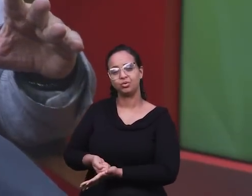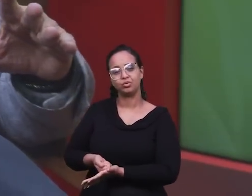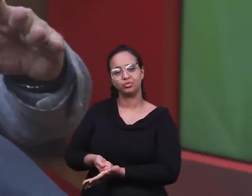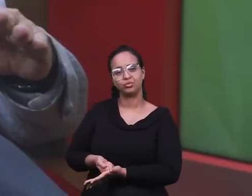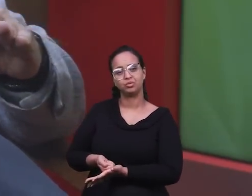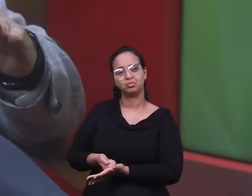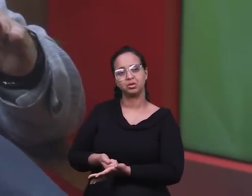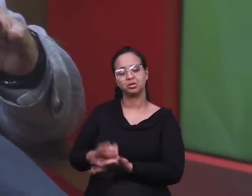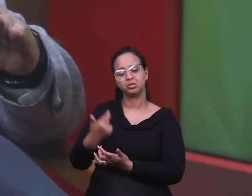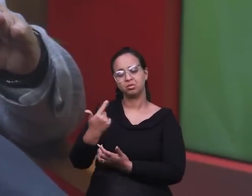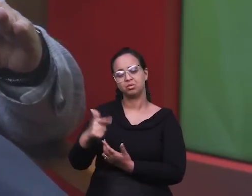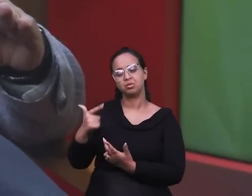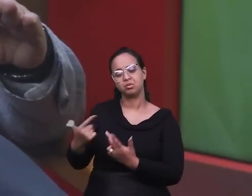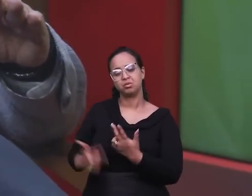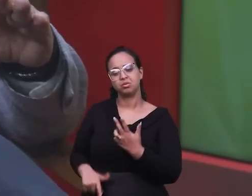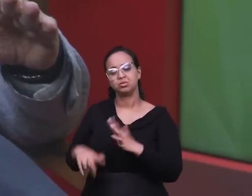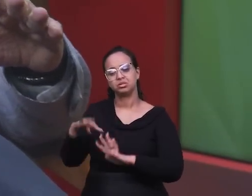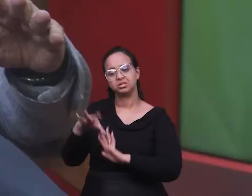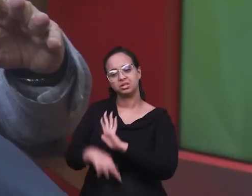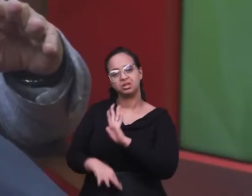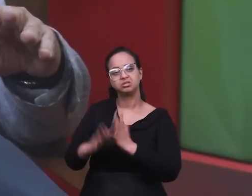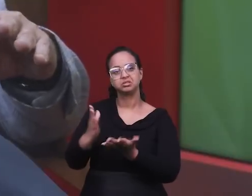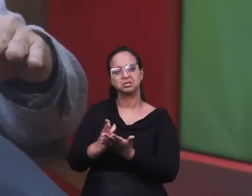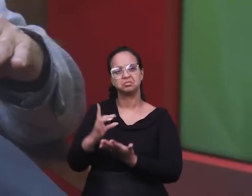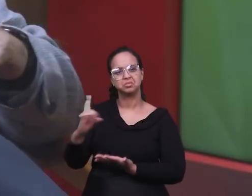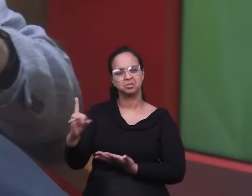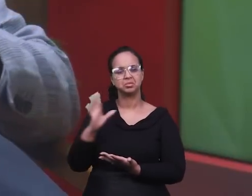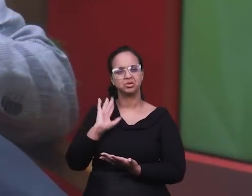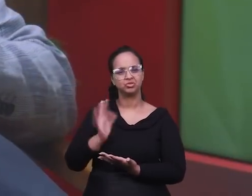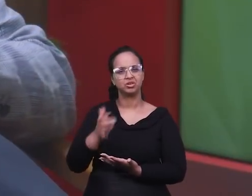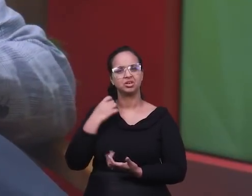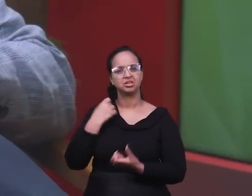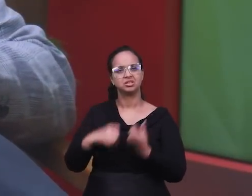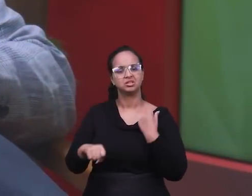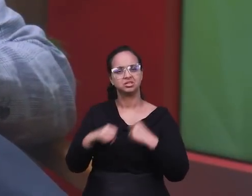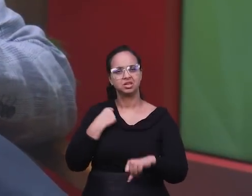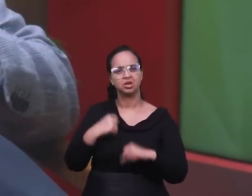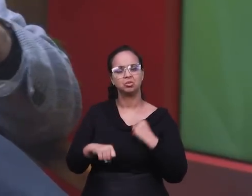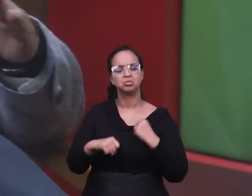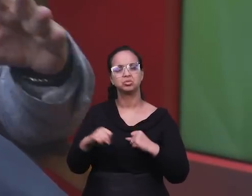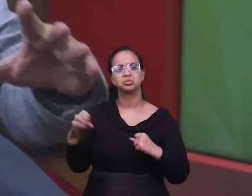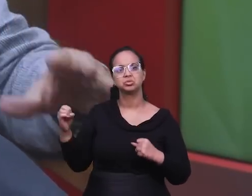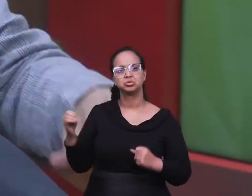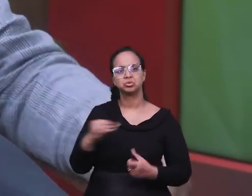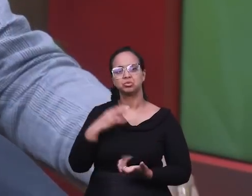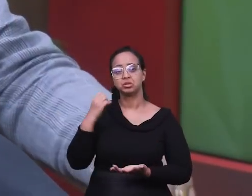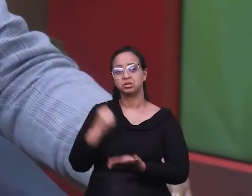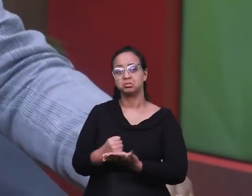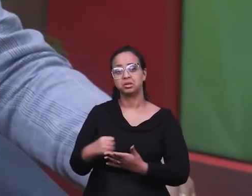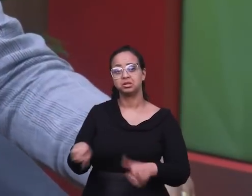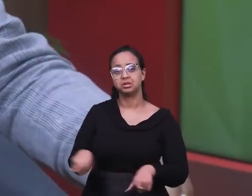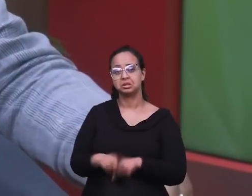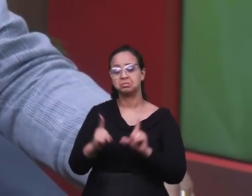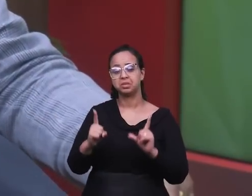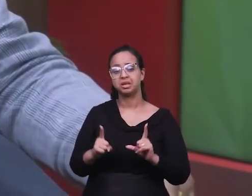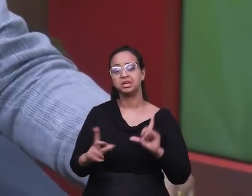confirmados em outros textos da palavra, nos Salmos, no Novo Testamento.